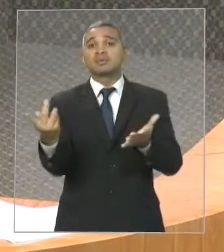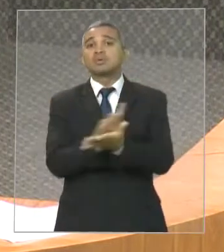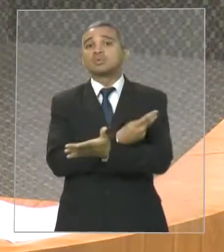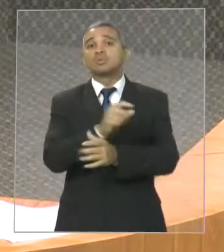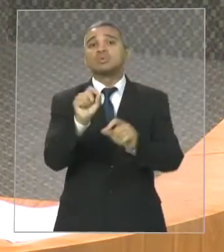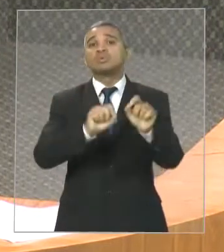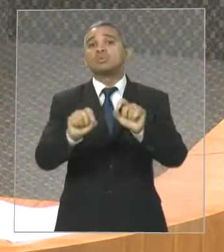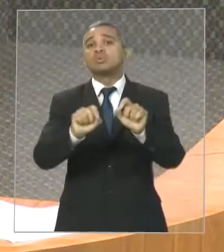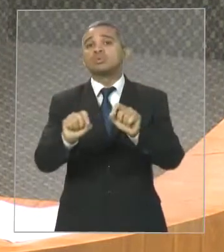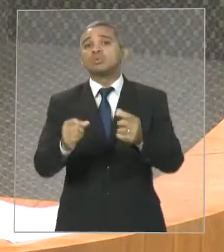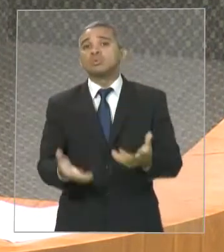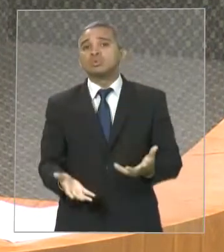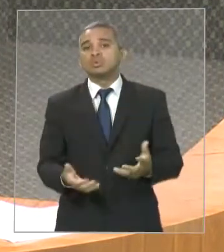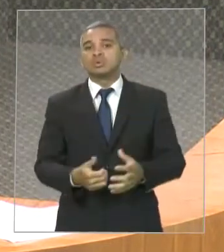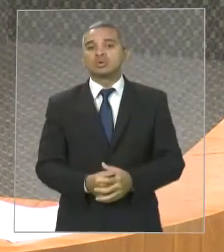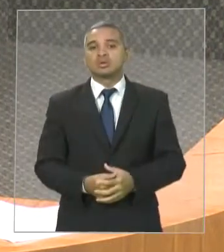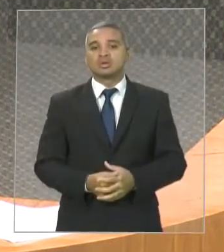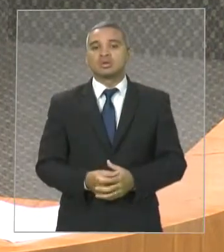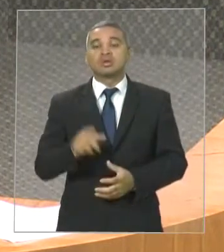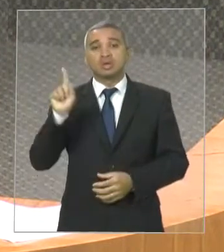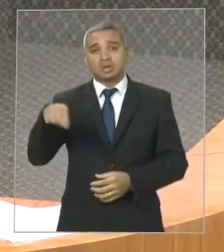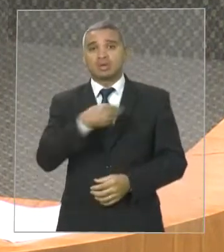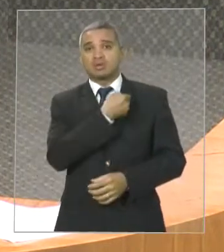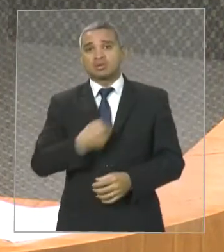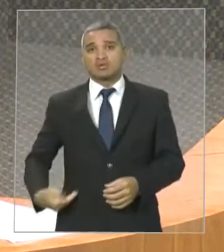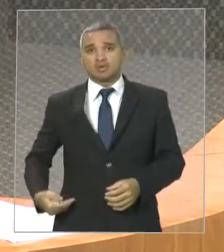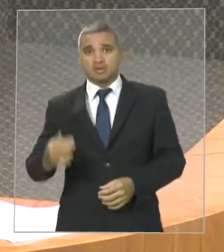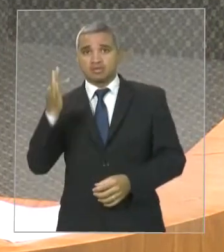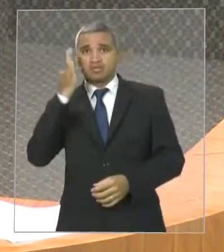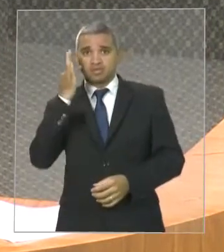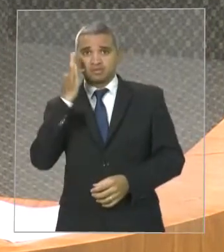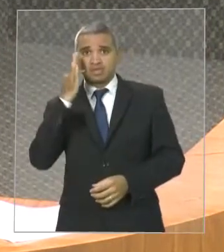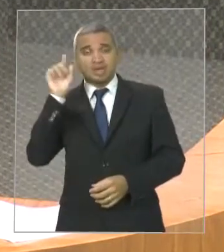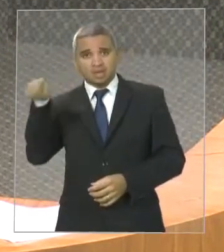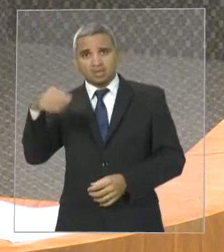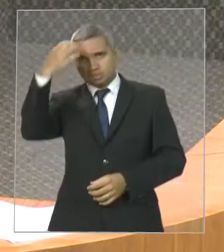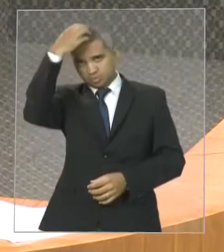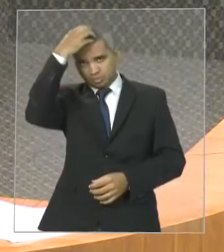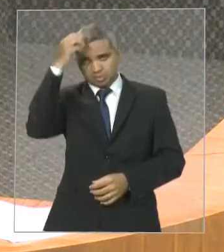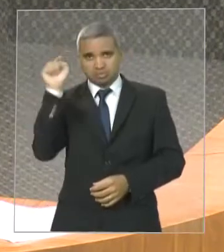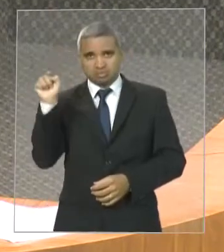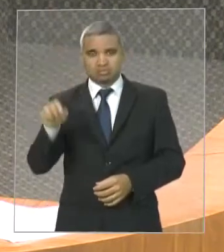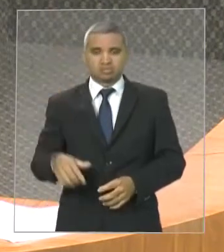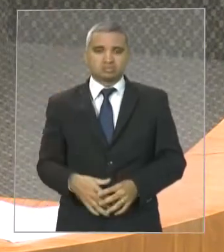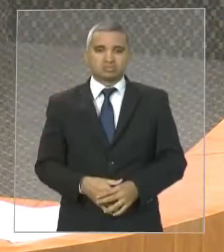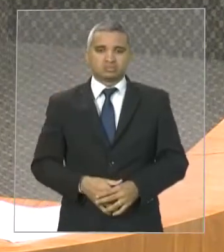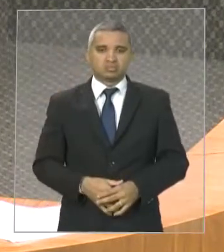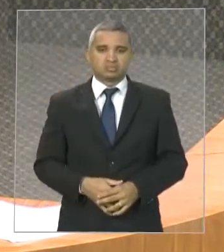é o procurador Rodrigo Maia, é o governo do Estado.